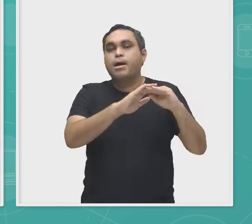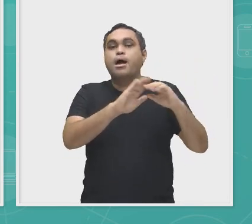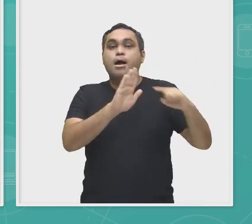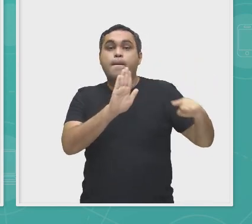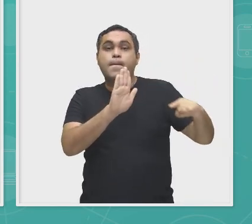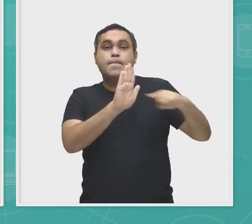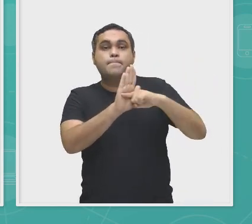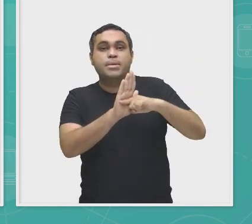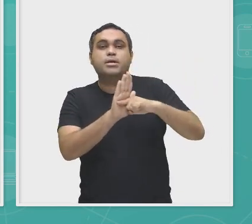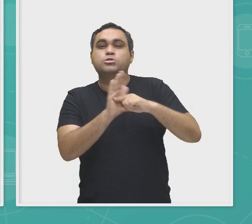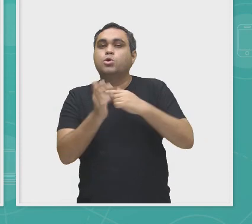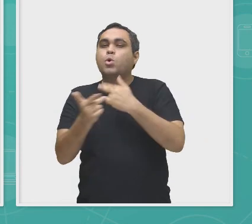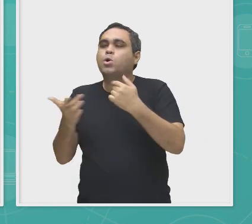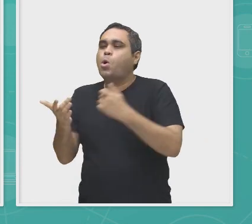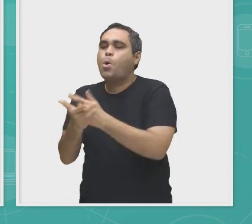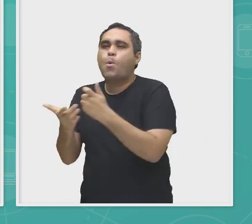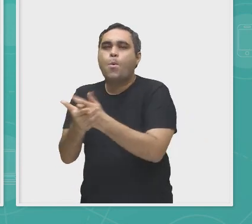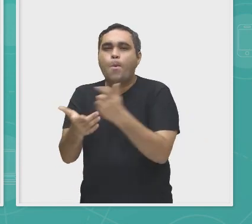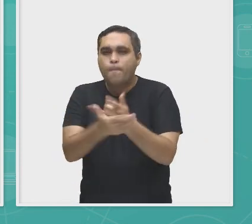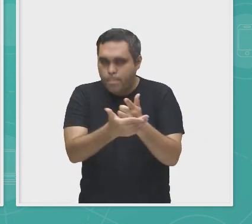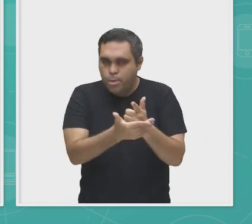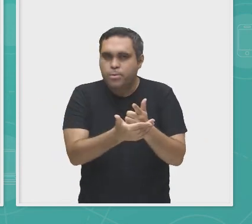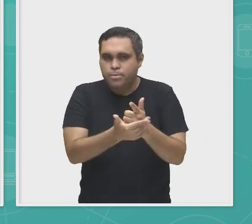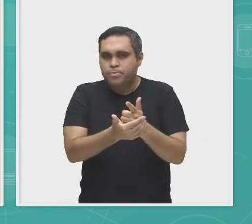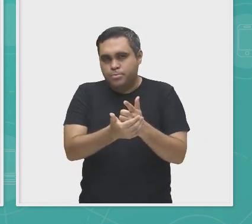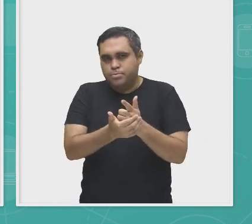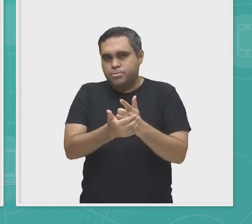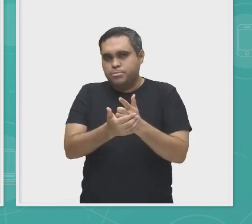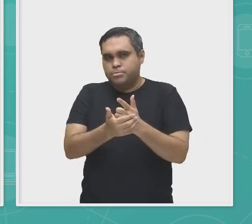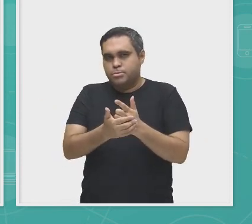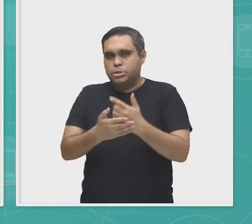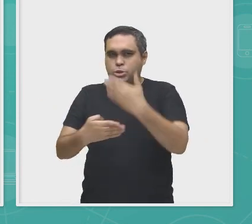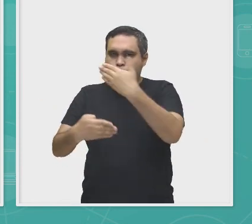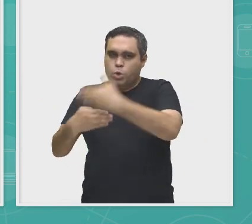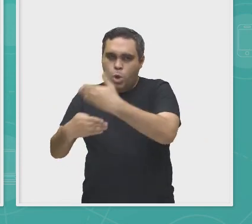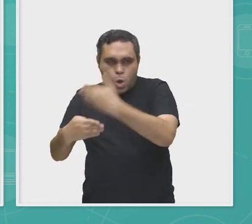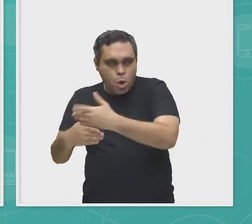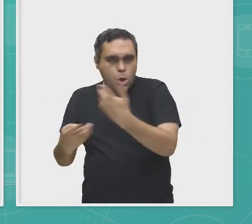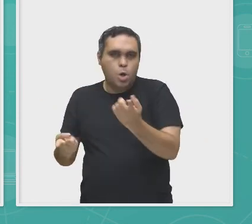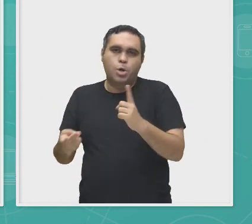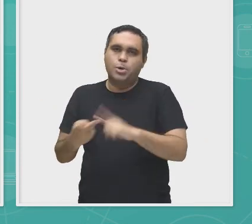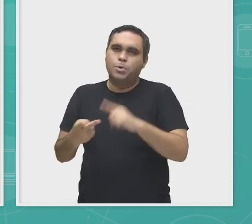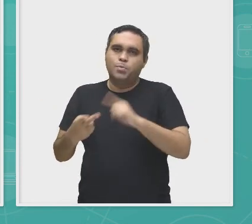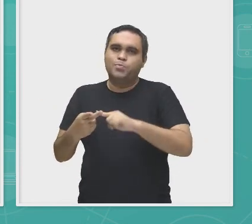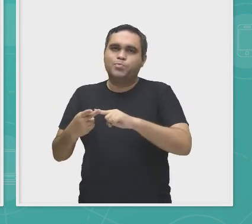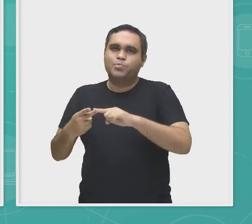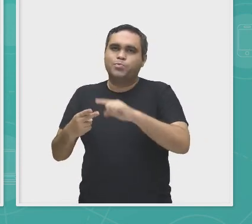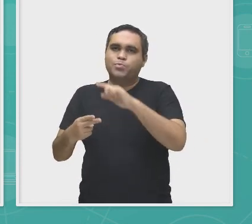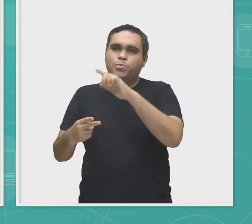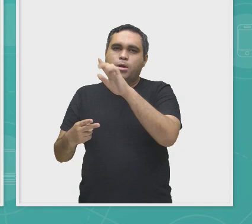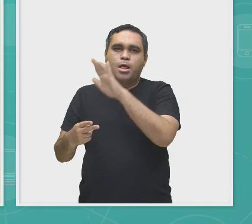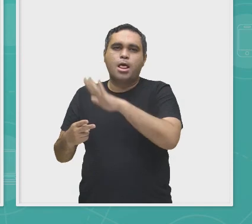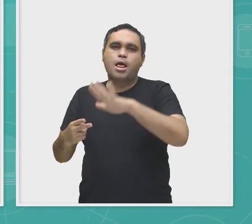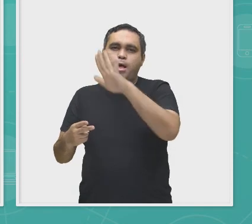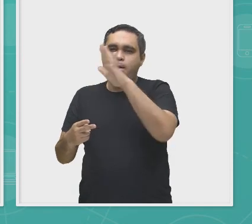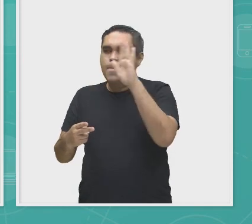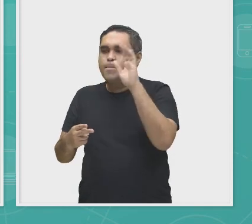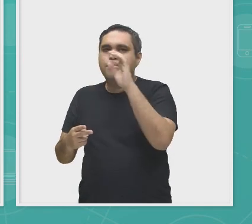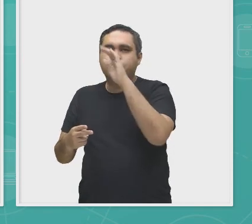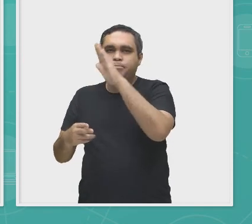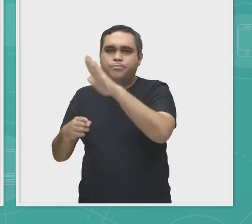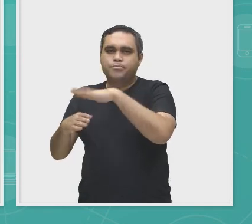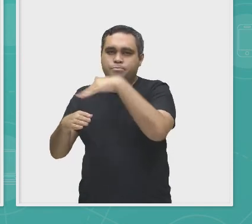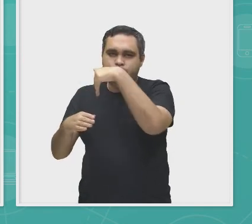Foi passando no cartão, ele comprou lá o tijolo, R$ 700, 10 sacas de